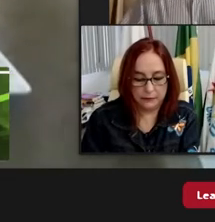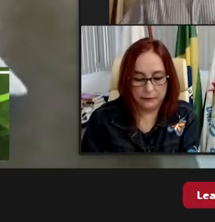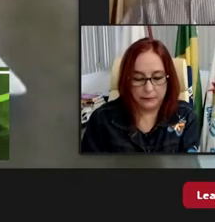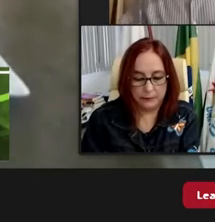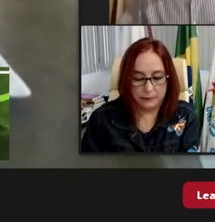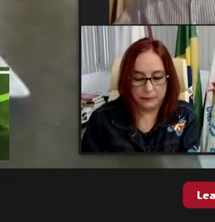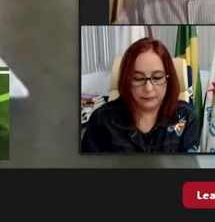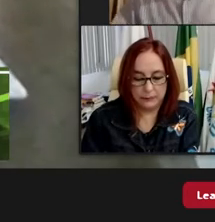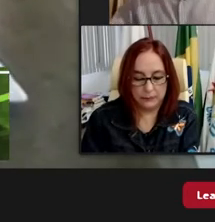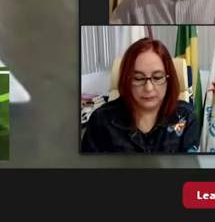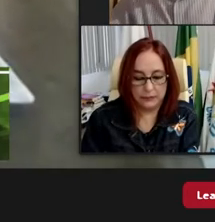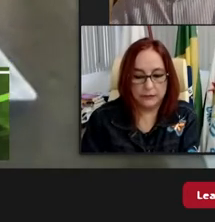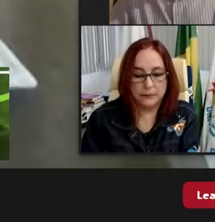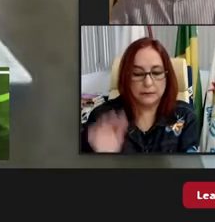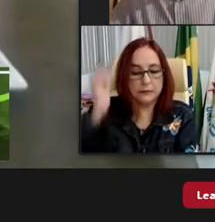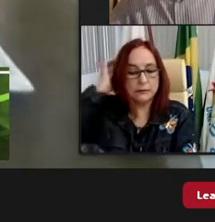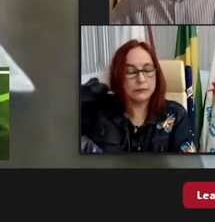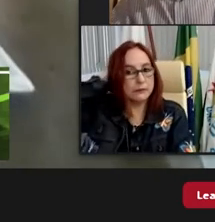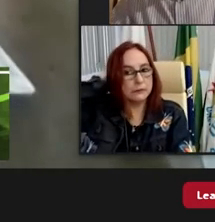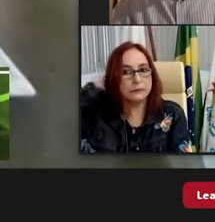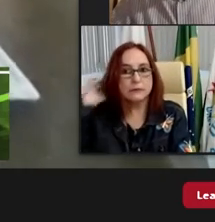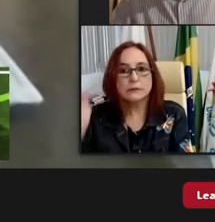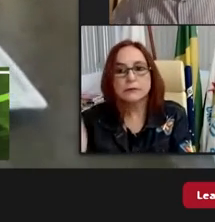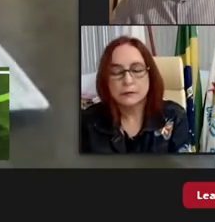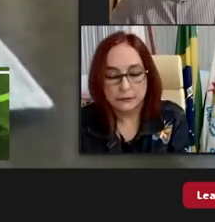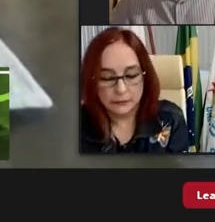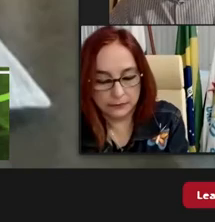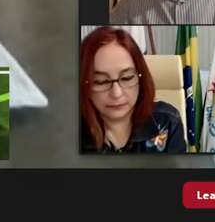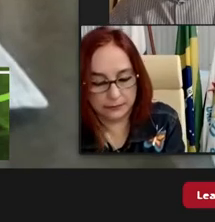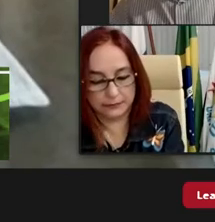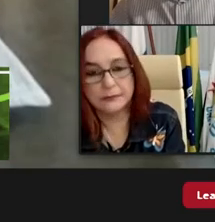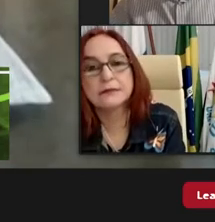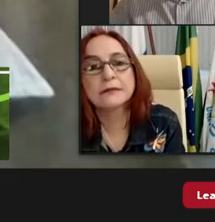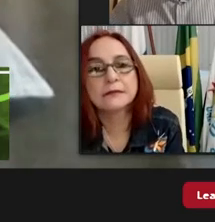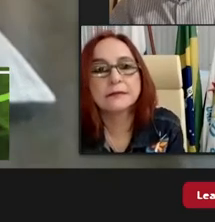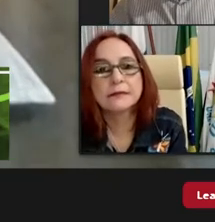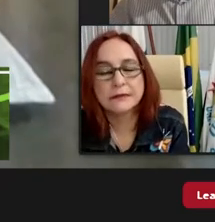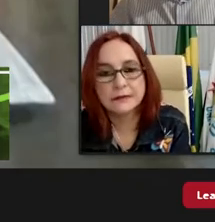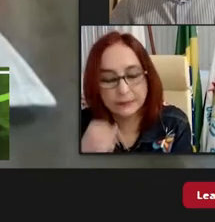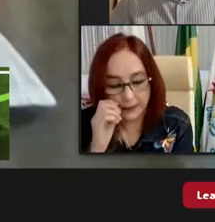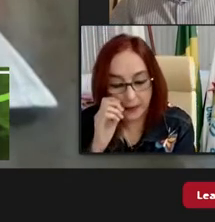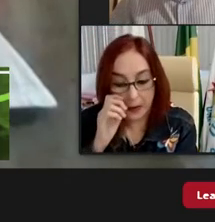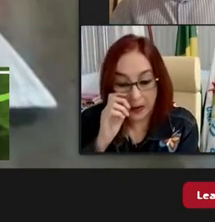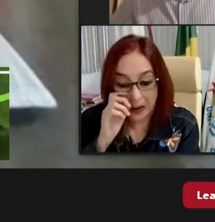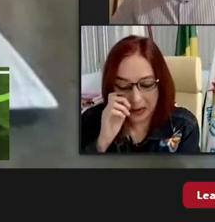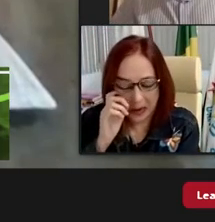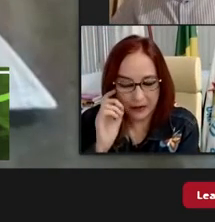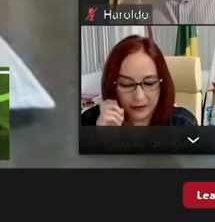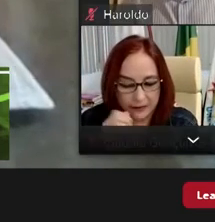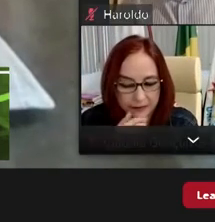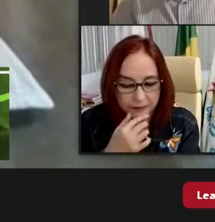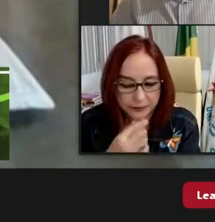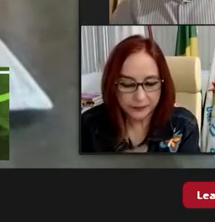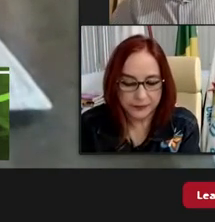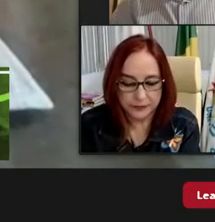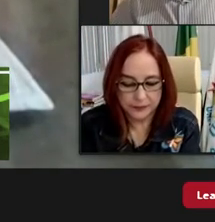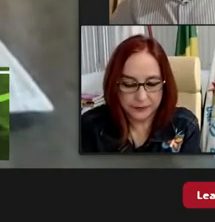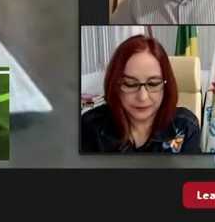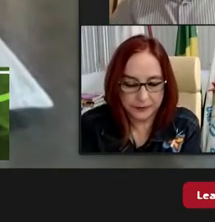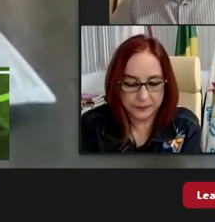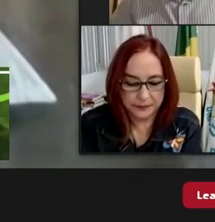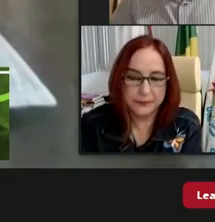nosso grande parceiro estou vendo todos conheço todos aqui na secretária Daniela Barros sempre